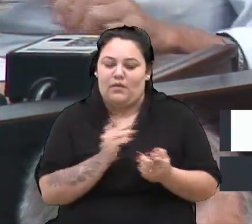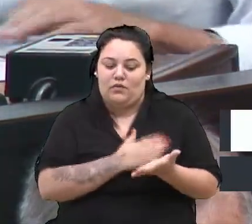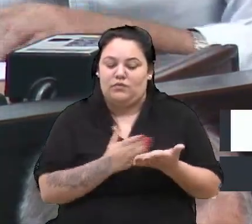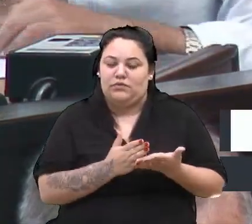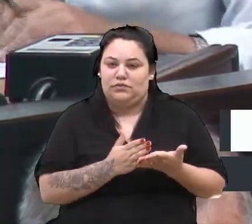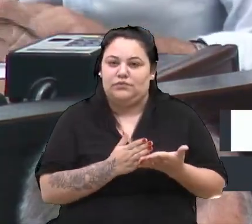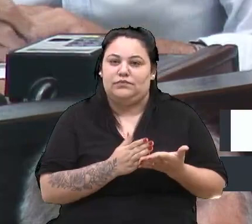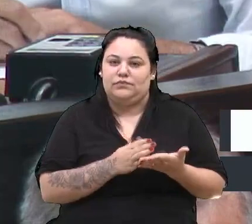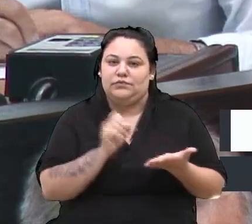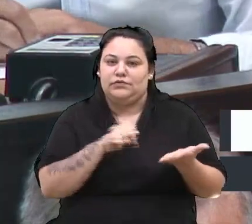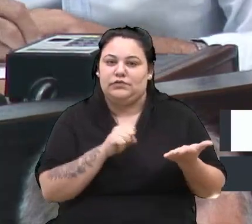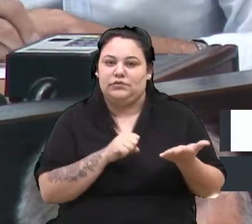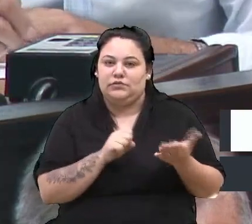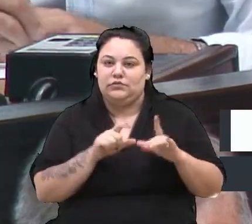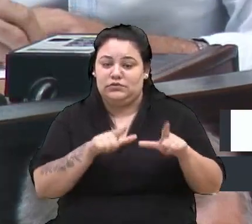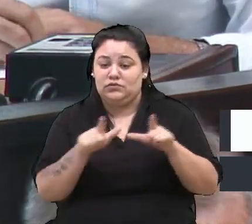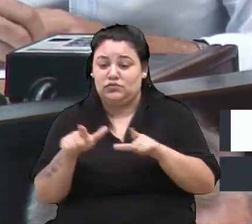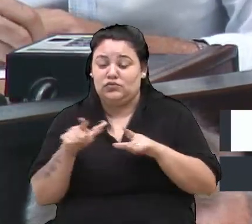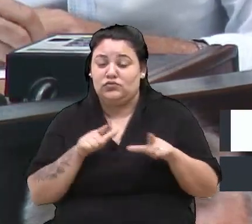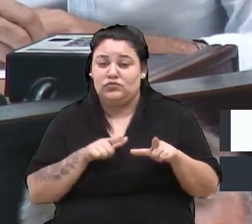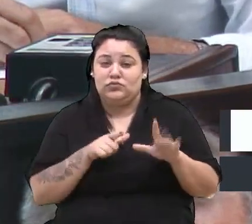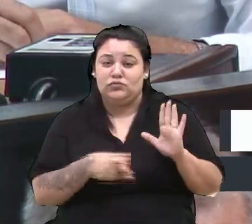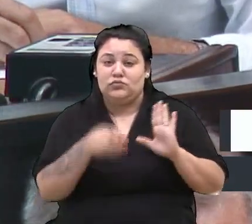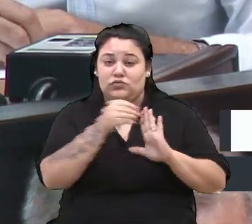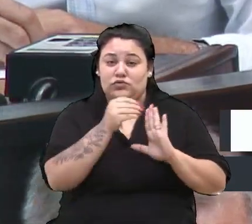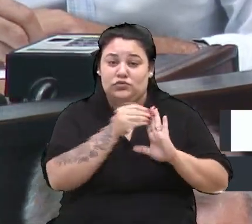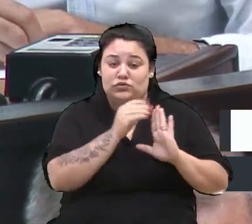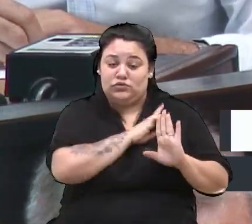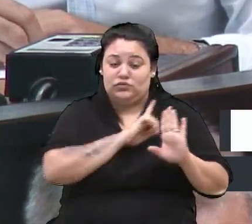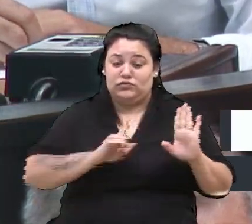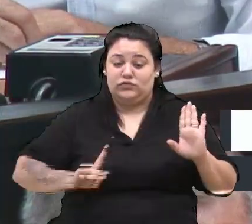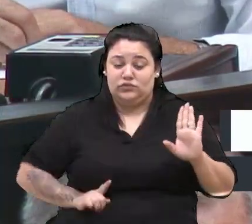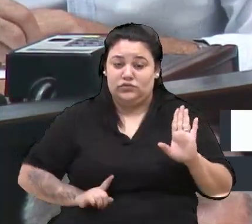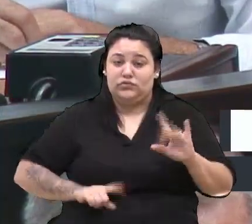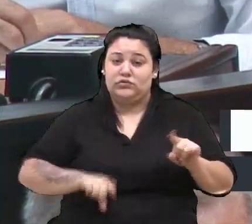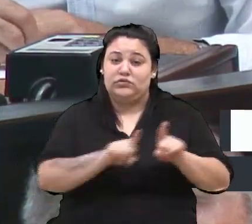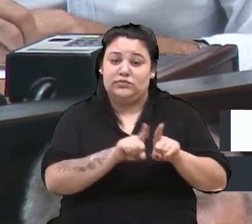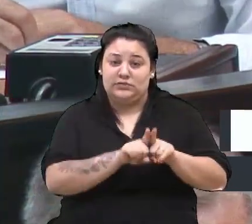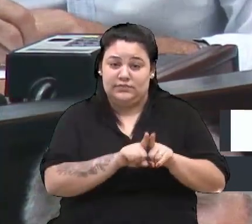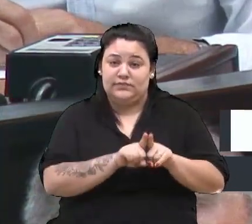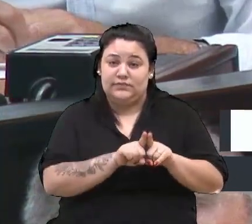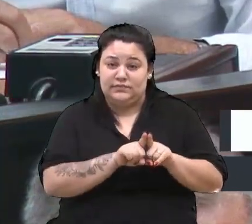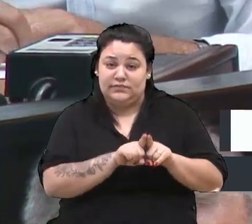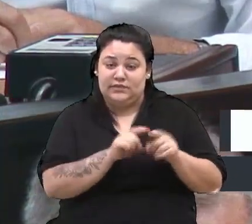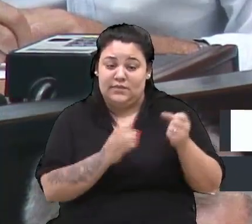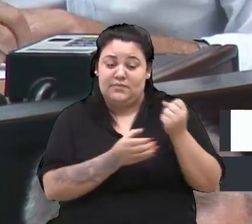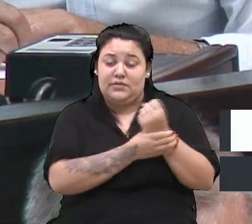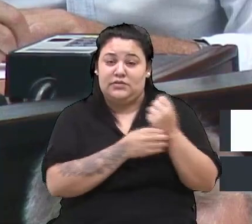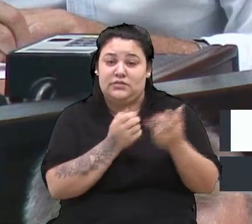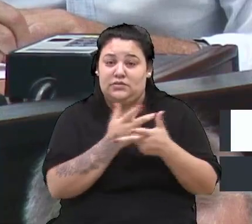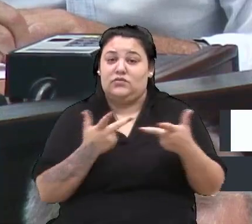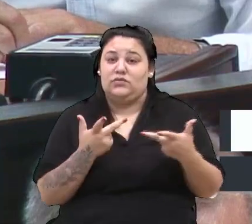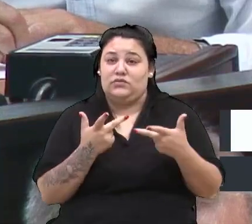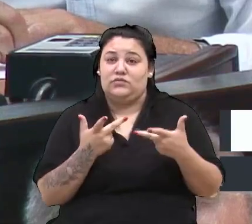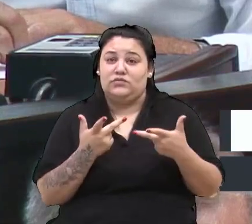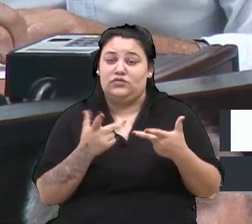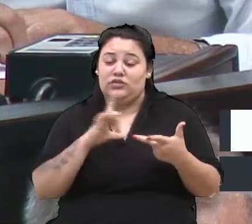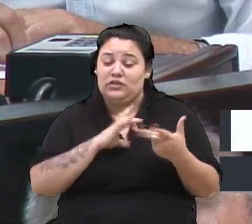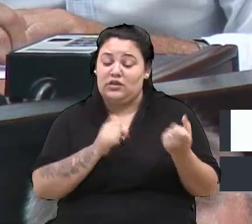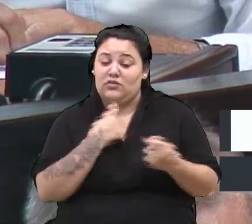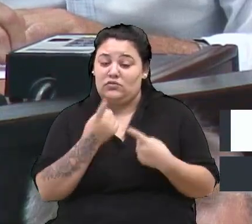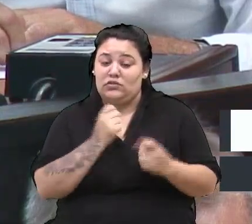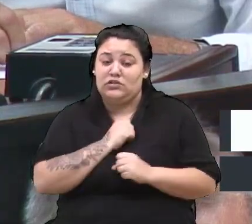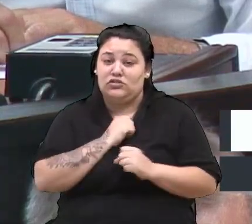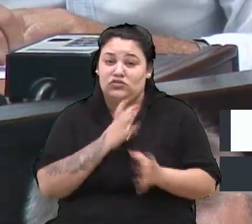lá, aonde coloca aos governadores ficar refém de tomar algumas